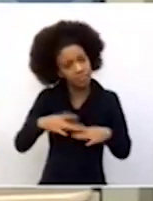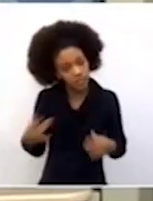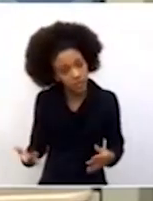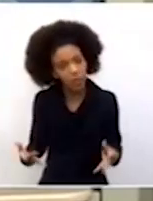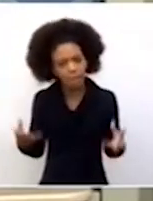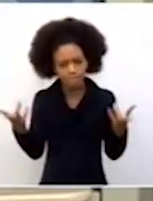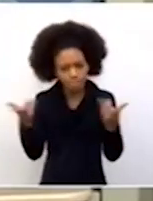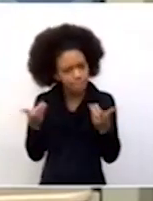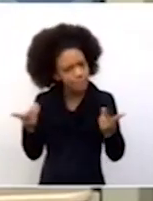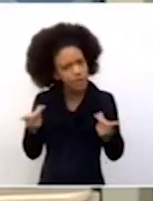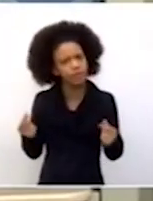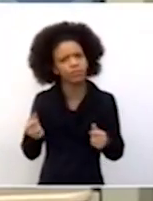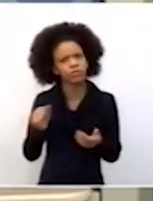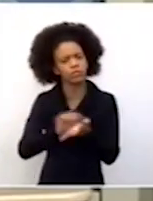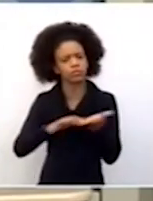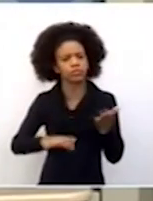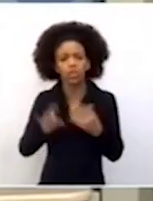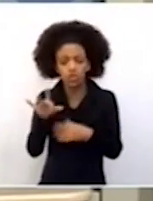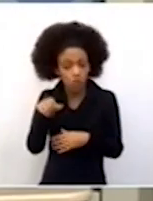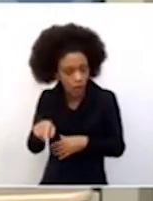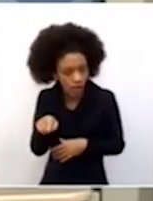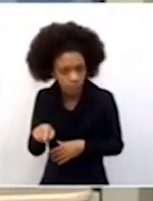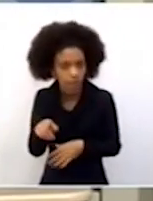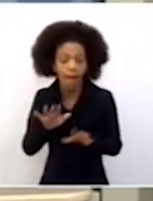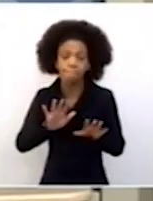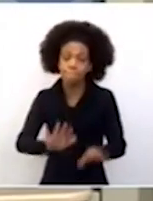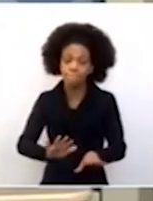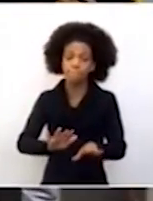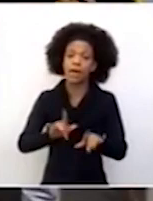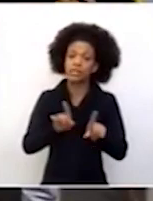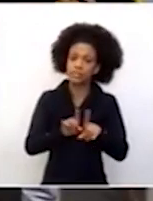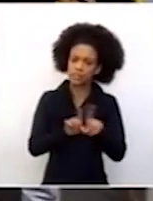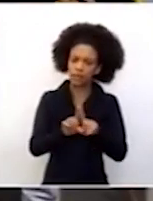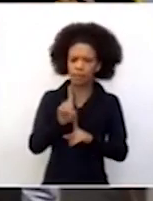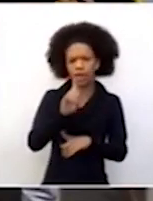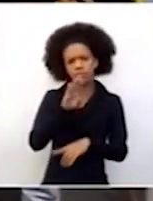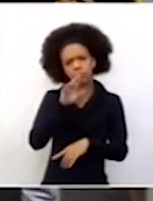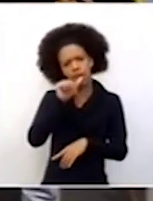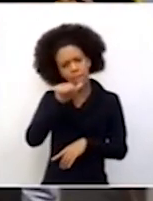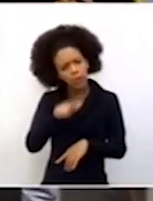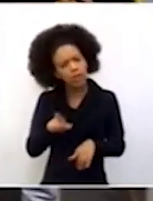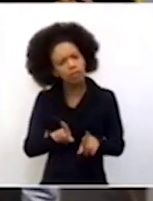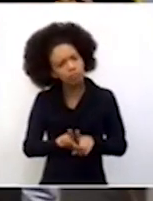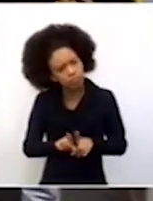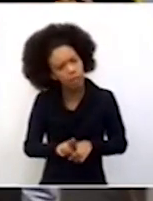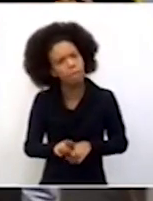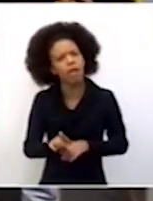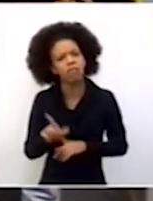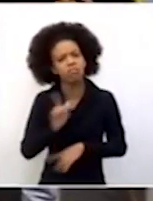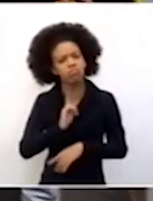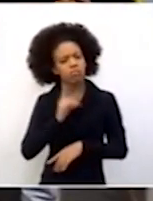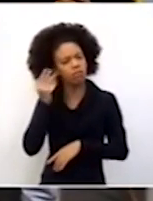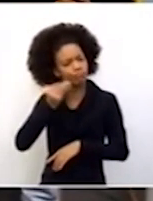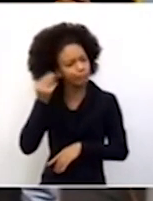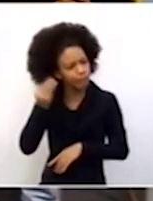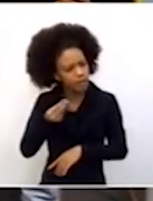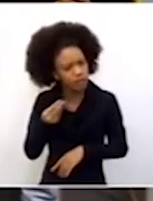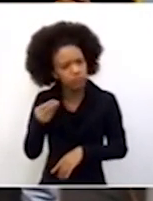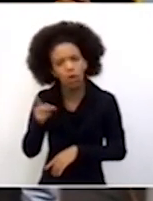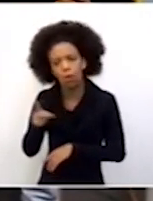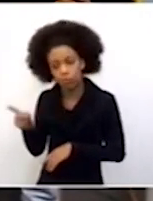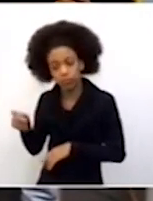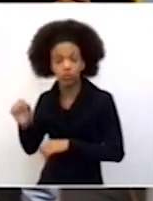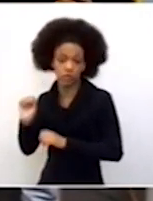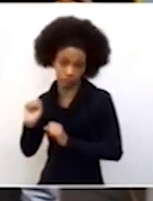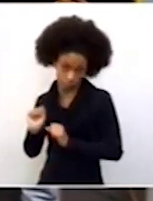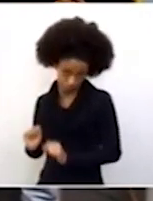enriquecedor essa atividade. Não só essa atividade, como outras também, a Débora também teve muitas experiências, os professores que tiveram oportunidade de acessar o centro de